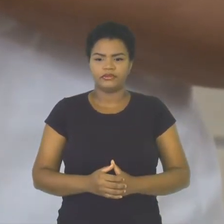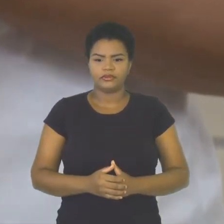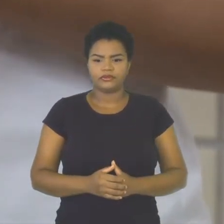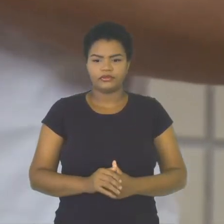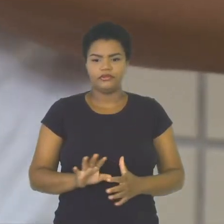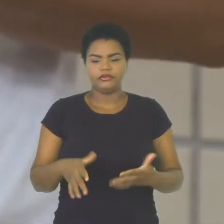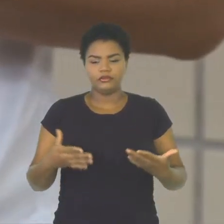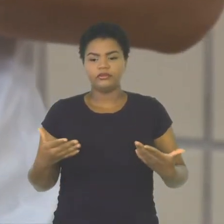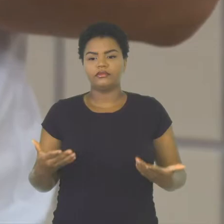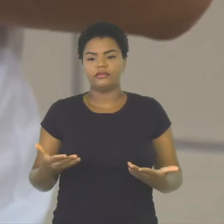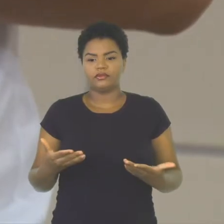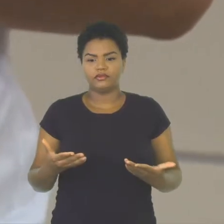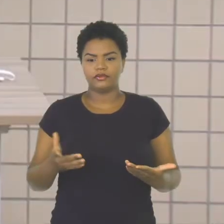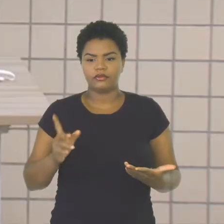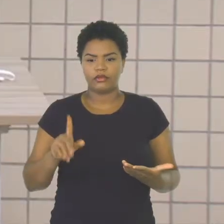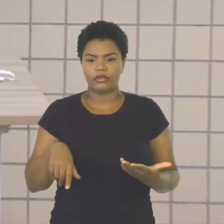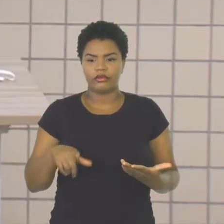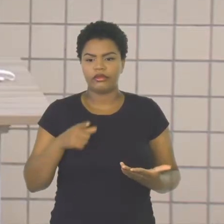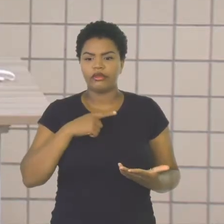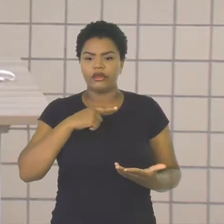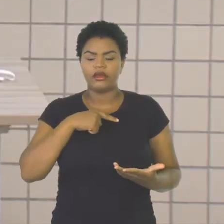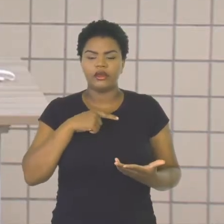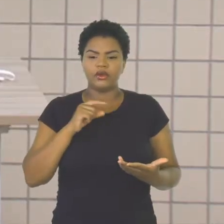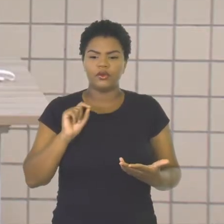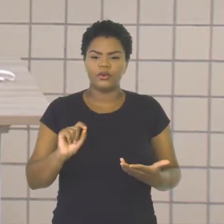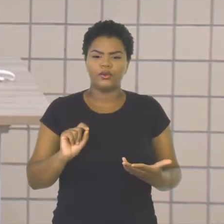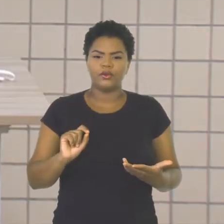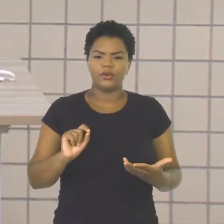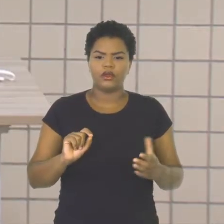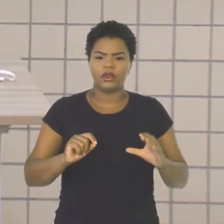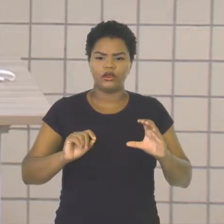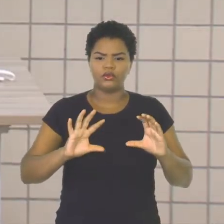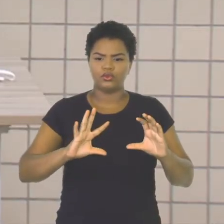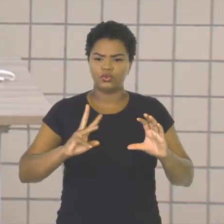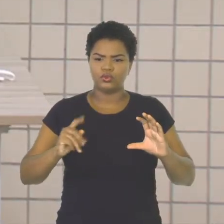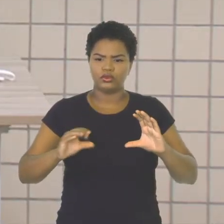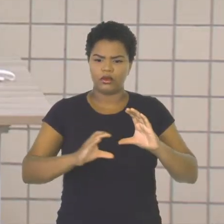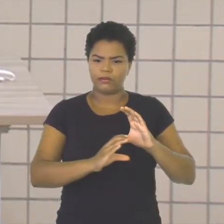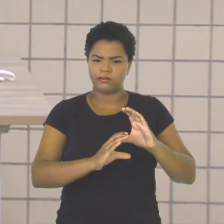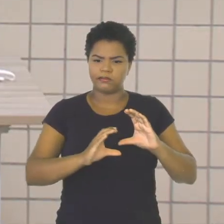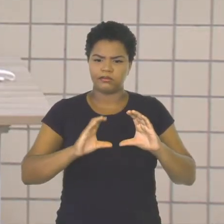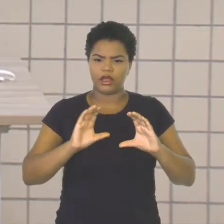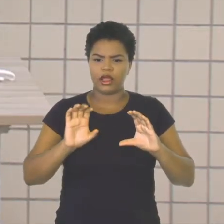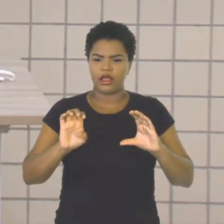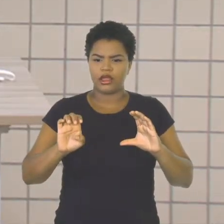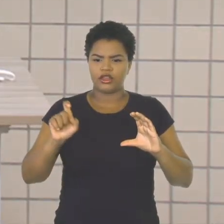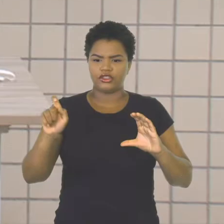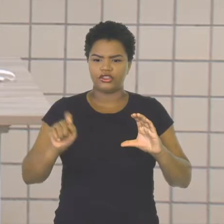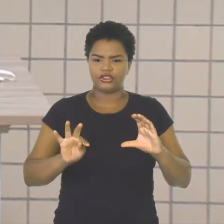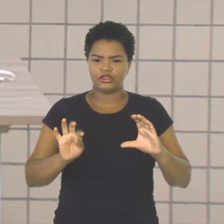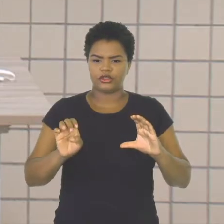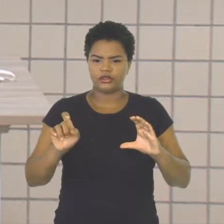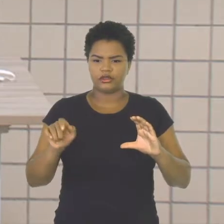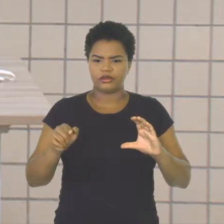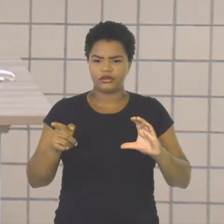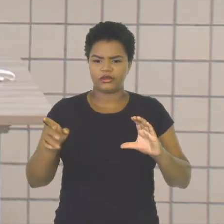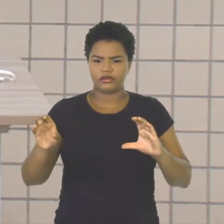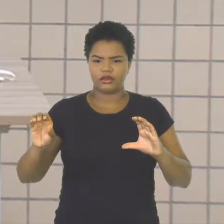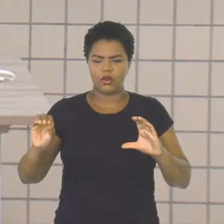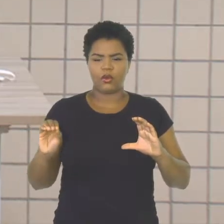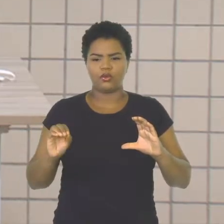ela toma uma extensão daquele recipiente. O que é a compressibilidade? É